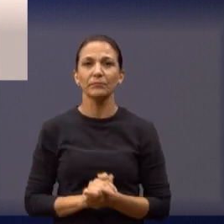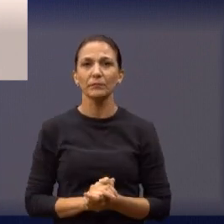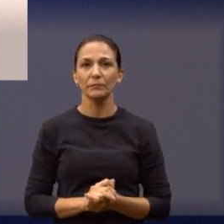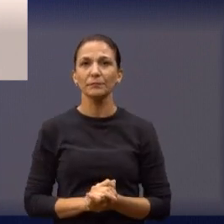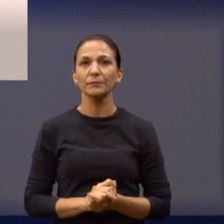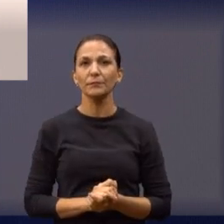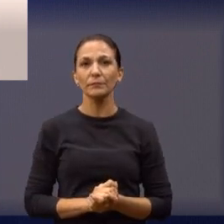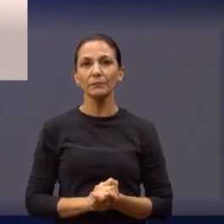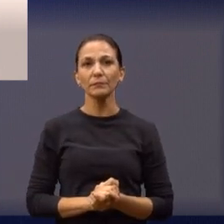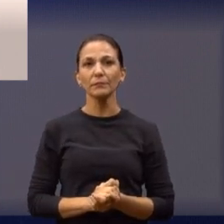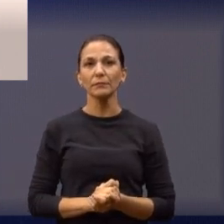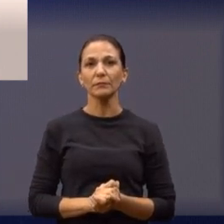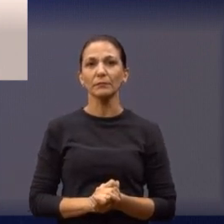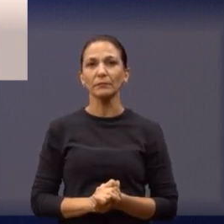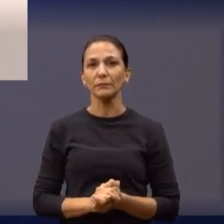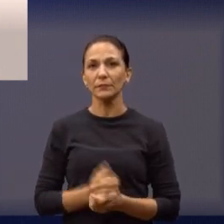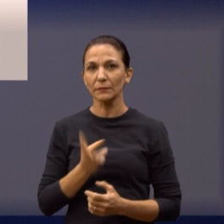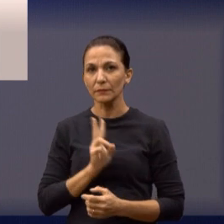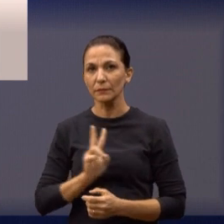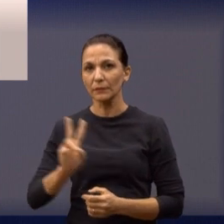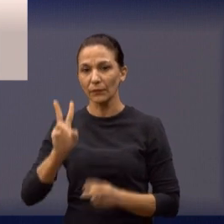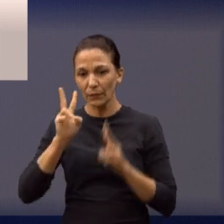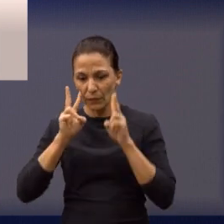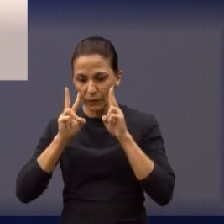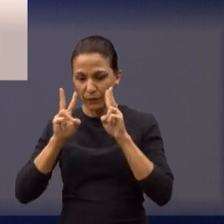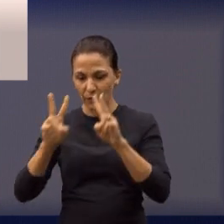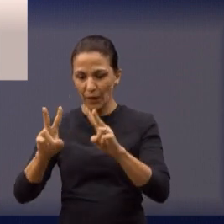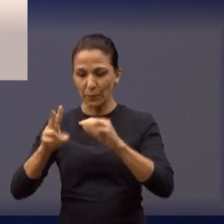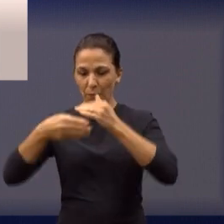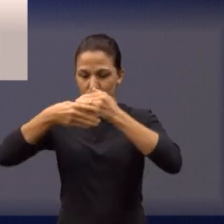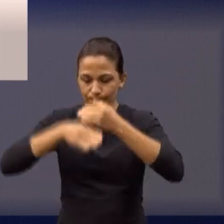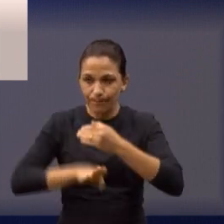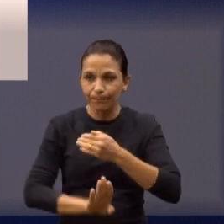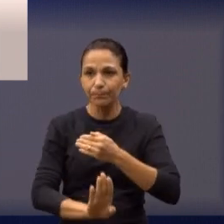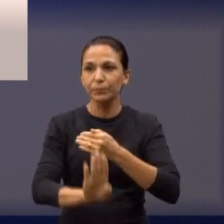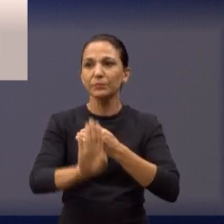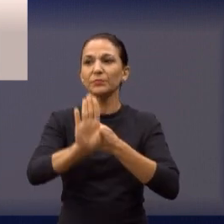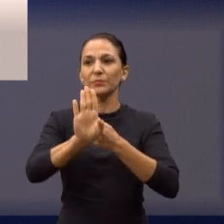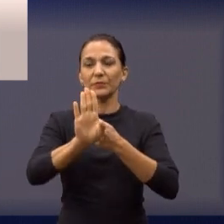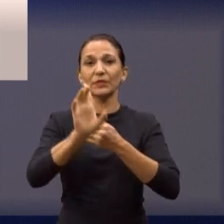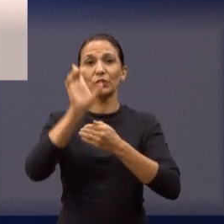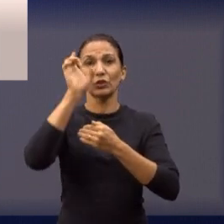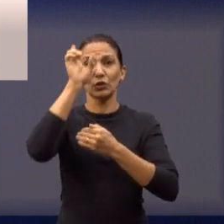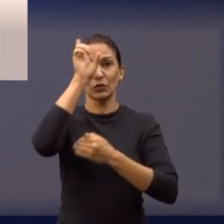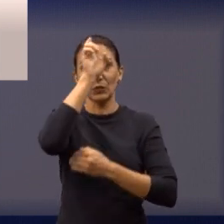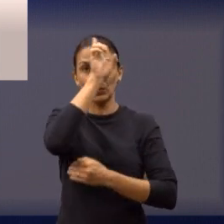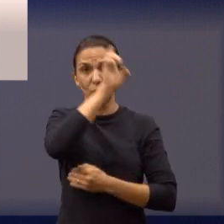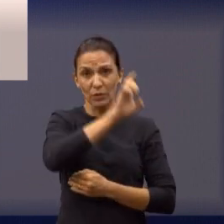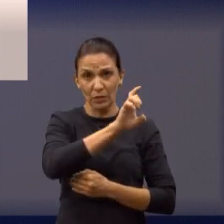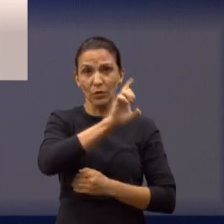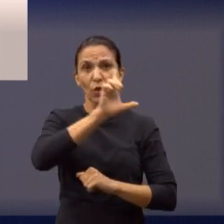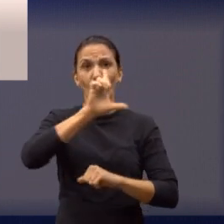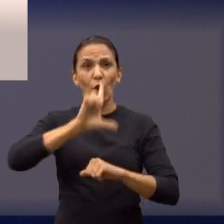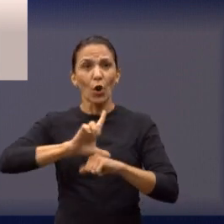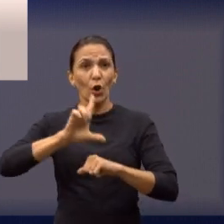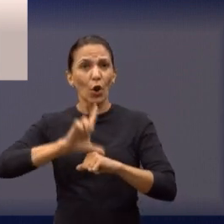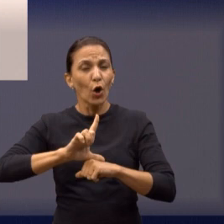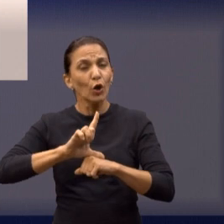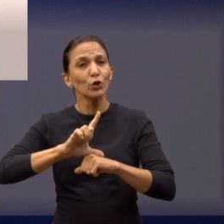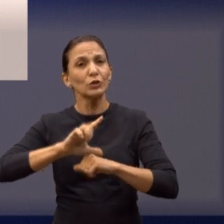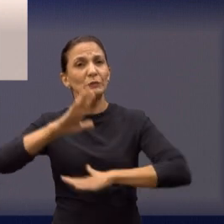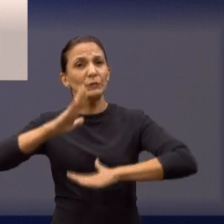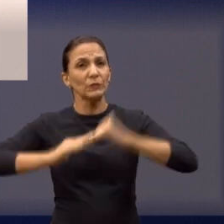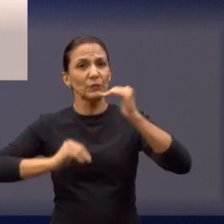tivemos lá esses buracos estão aí dessa forma dificultando o comércio local